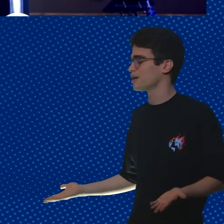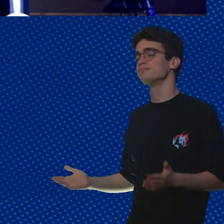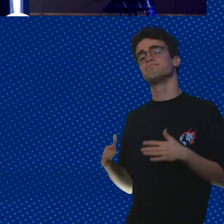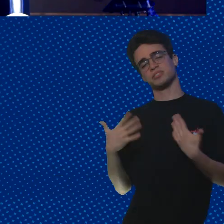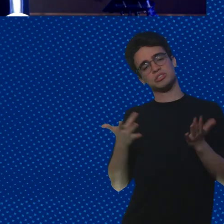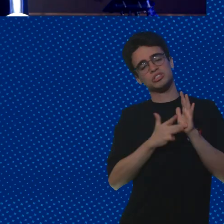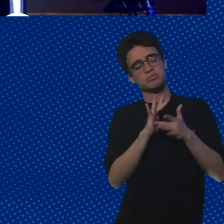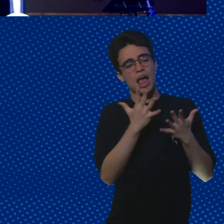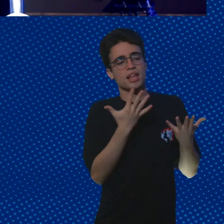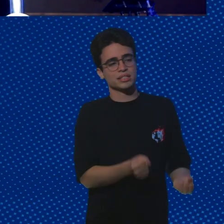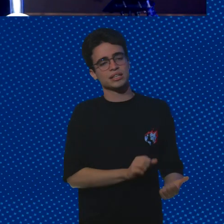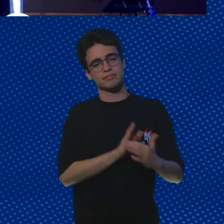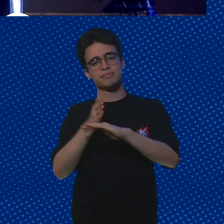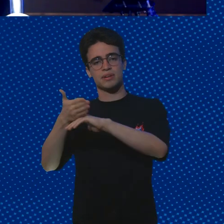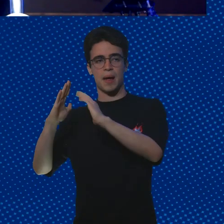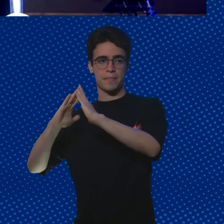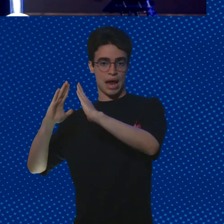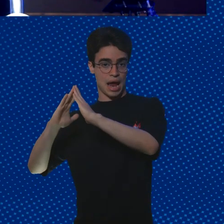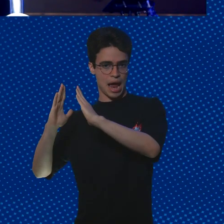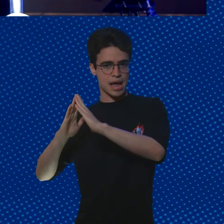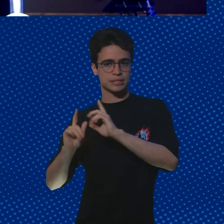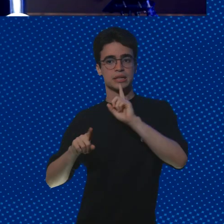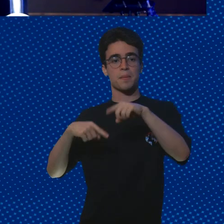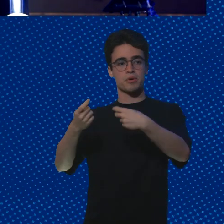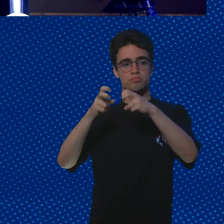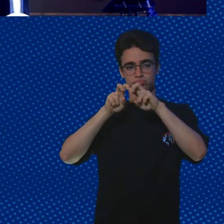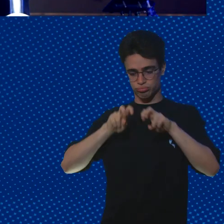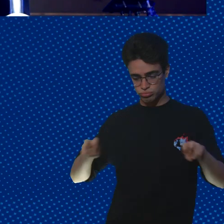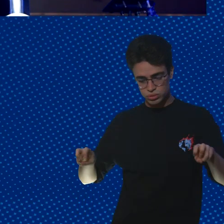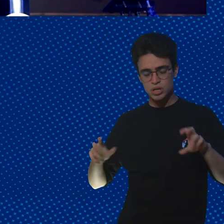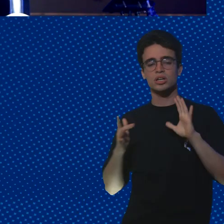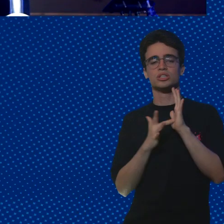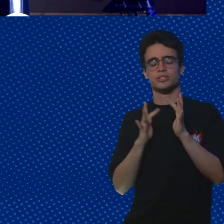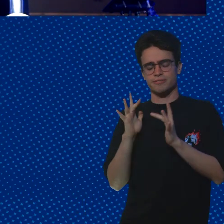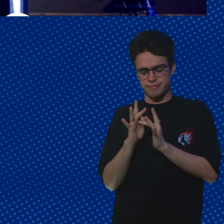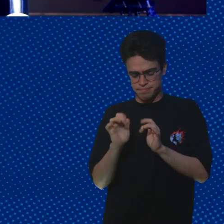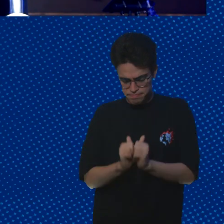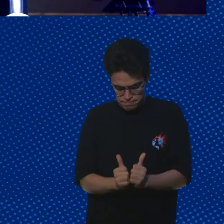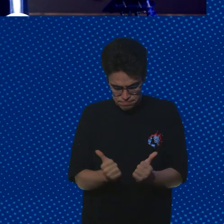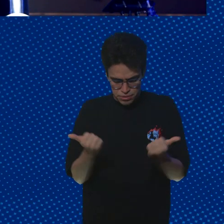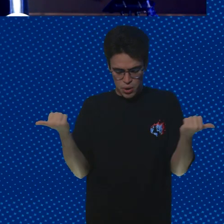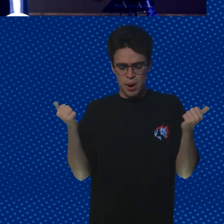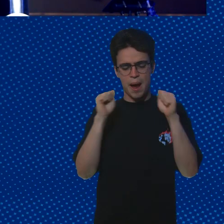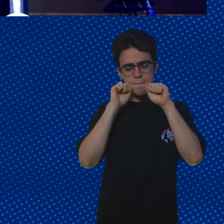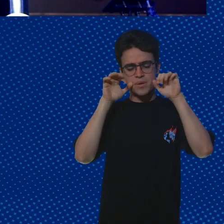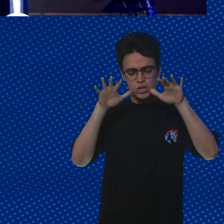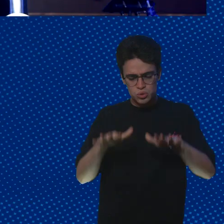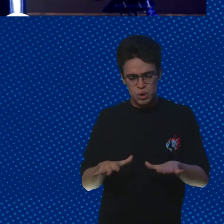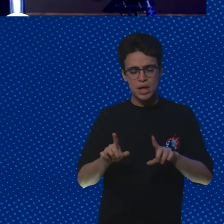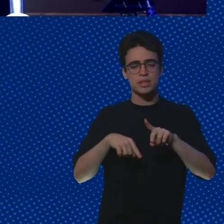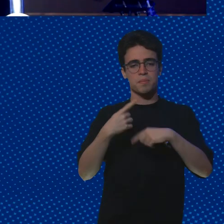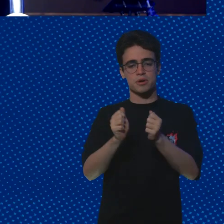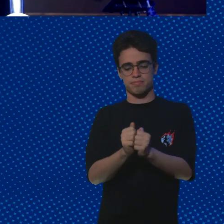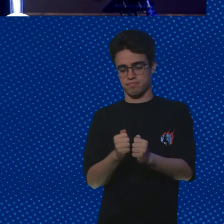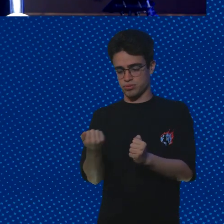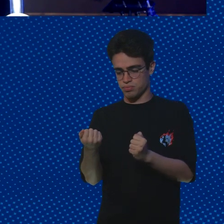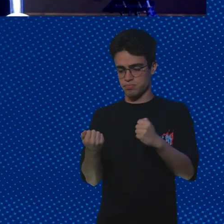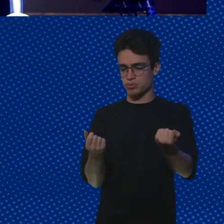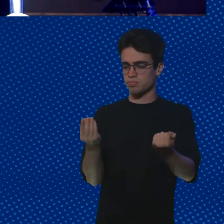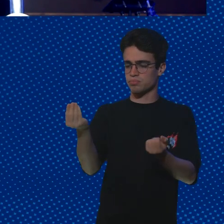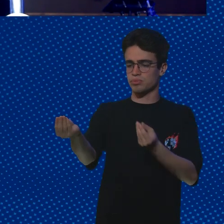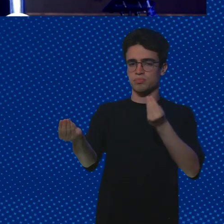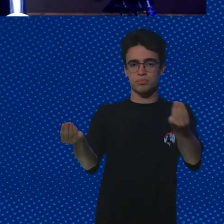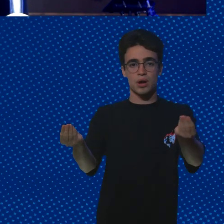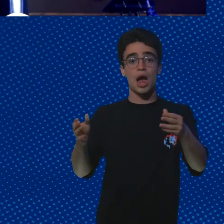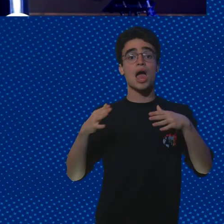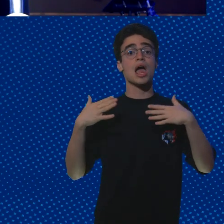eles. Quando estavam à mesa, ele tomou o pão e o abençoou. Depois partiu e lhes deu. Então os olhos